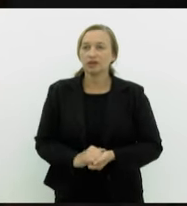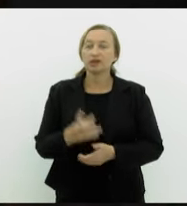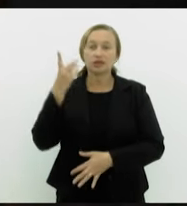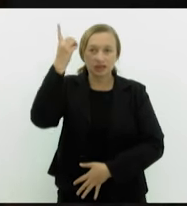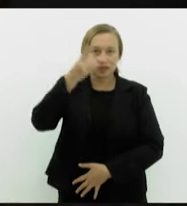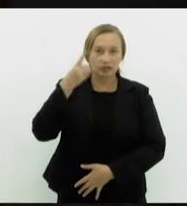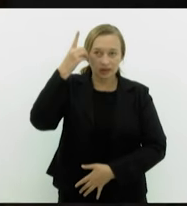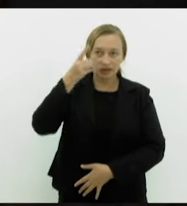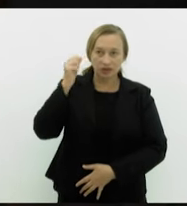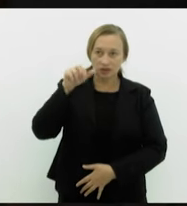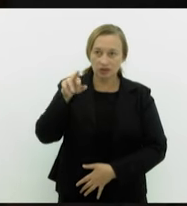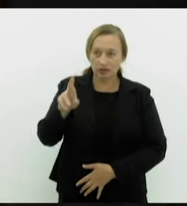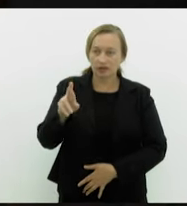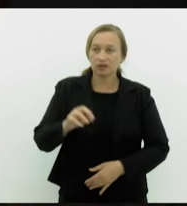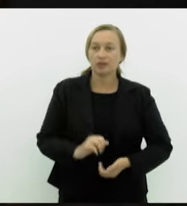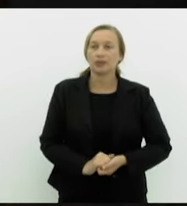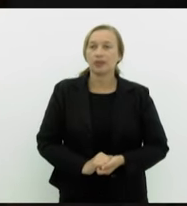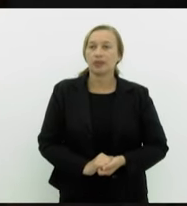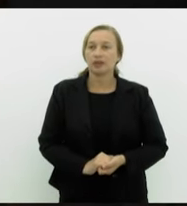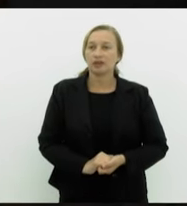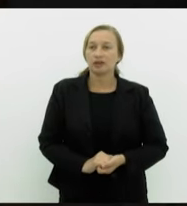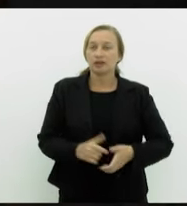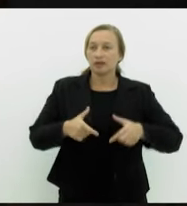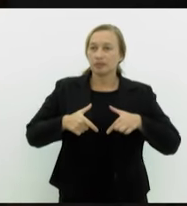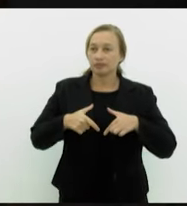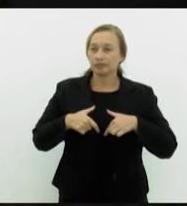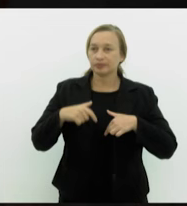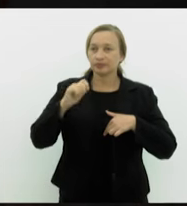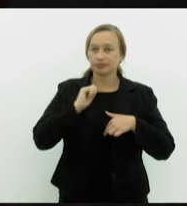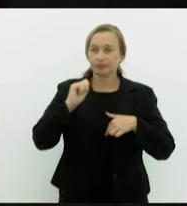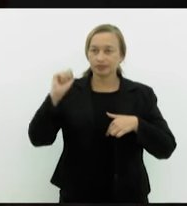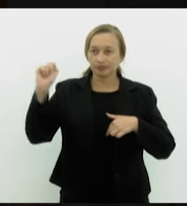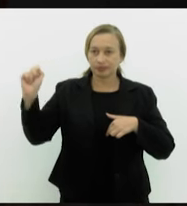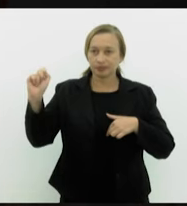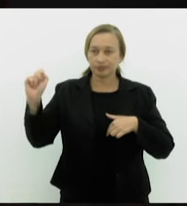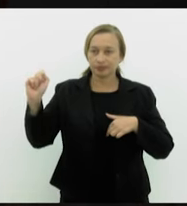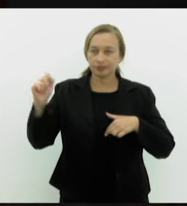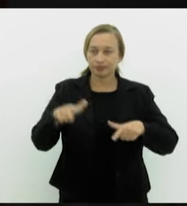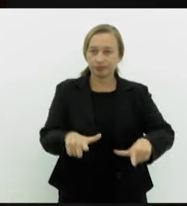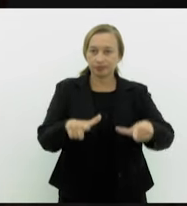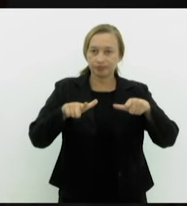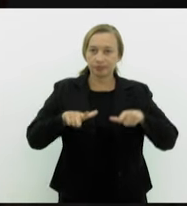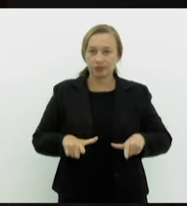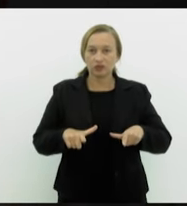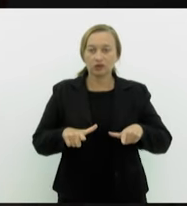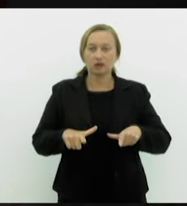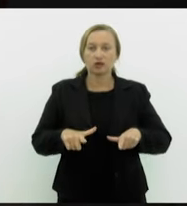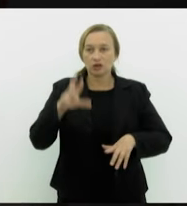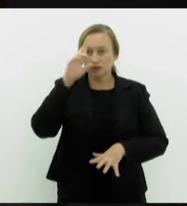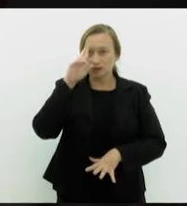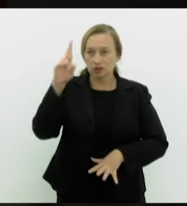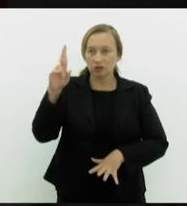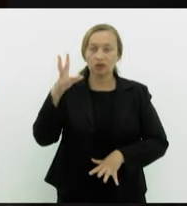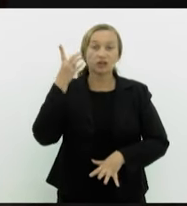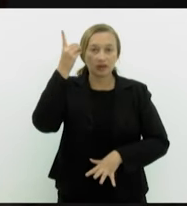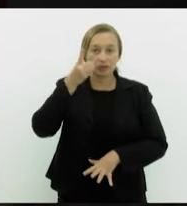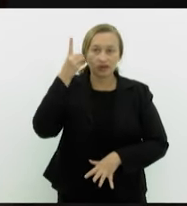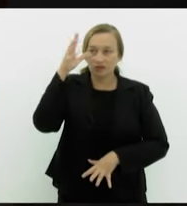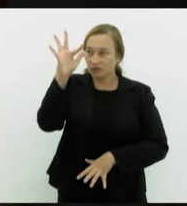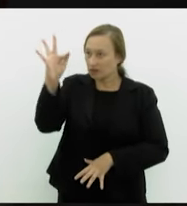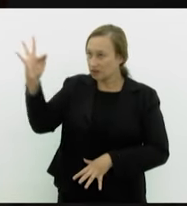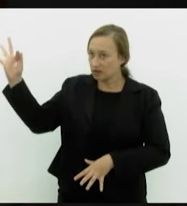do deputado Rosenberg Reis, que concede medalha Tiradentes e o respectivo diploma ao excelentíssimo senhor deputado